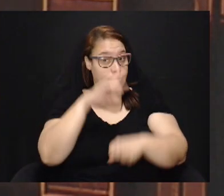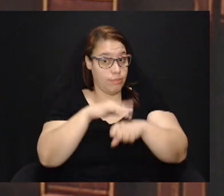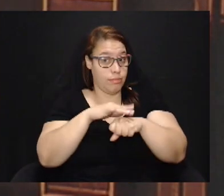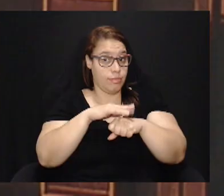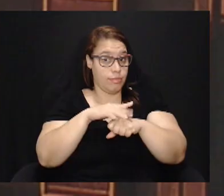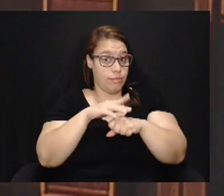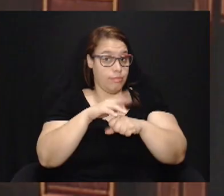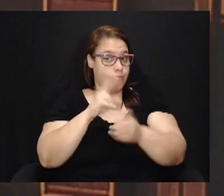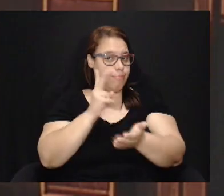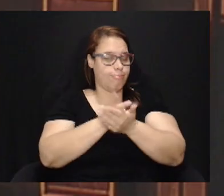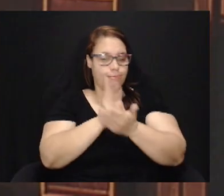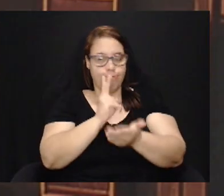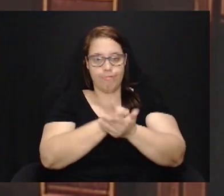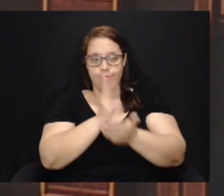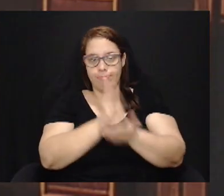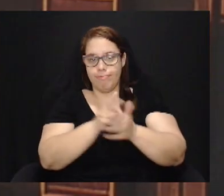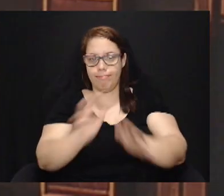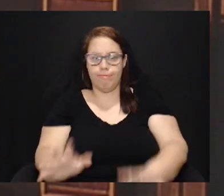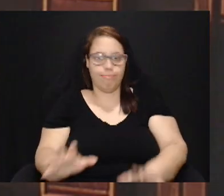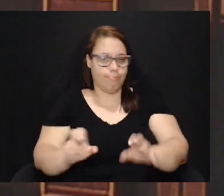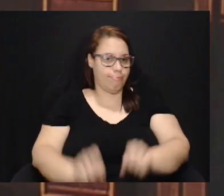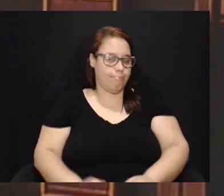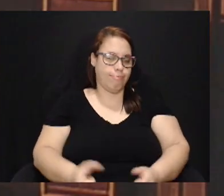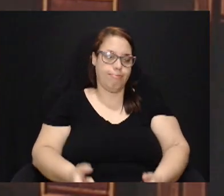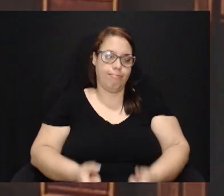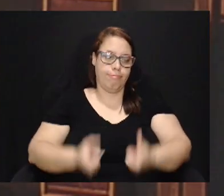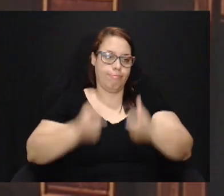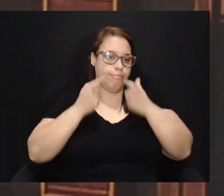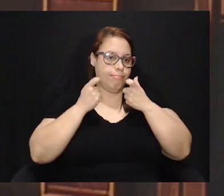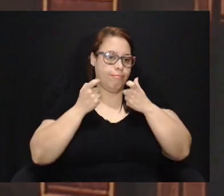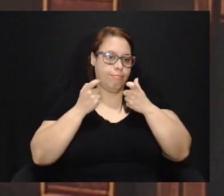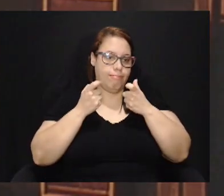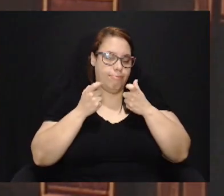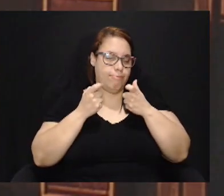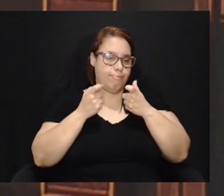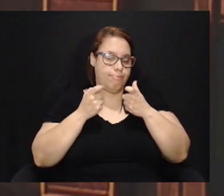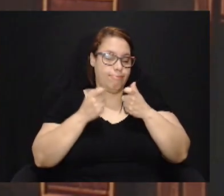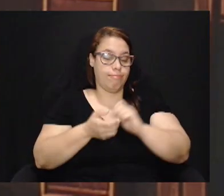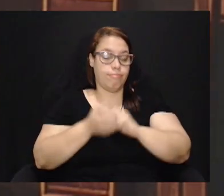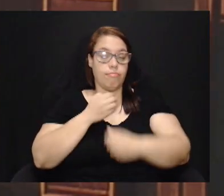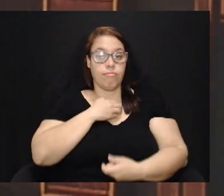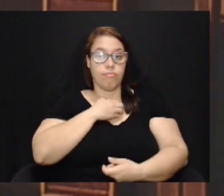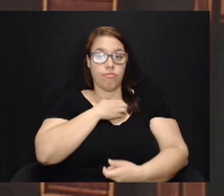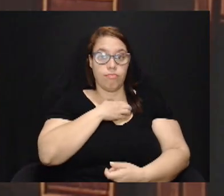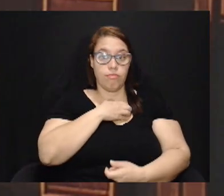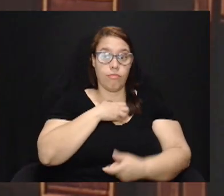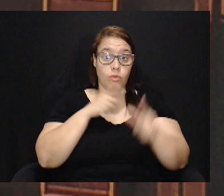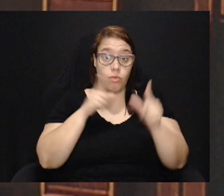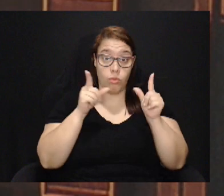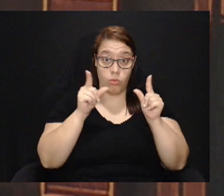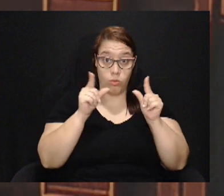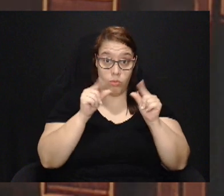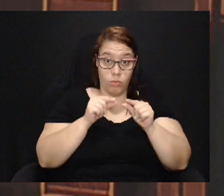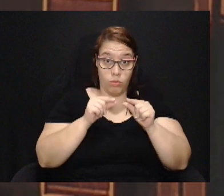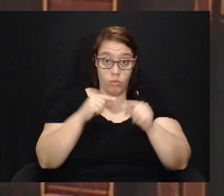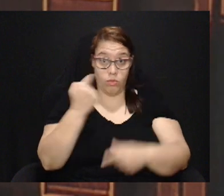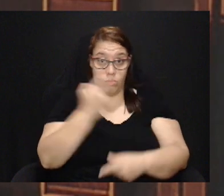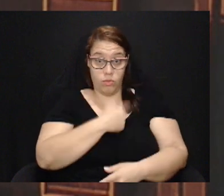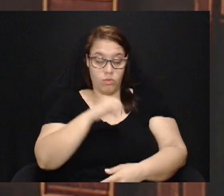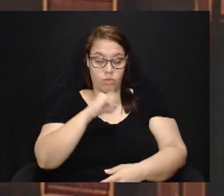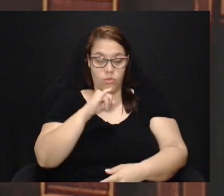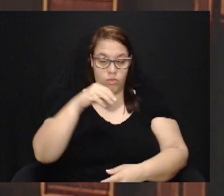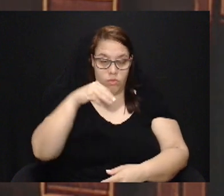para muitas inflamações, para o câncer, para uma imunossenescência precoce, ou seja, uma diminuição da nossa imunidade, o